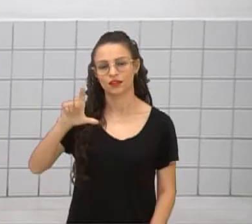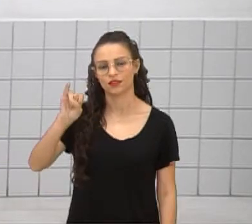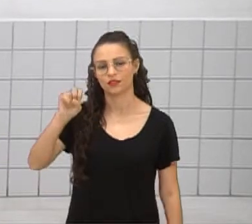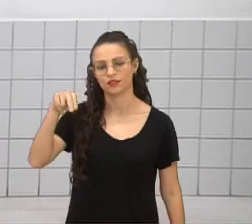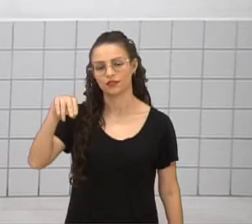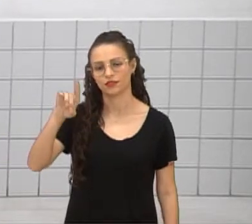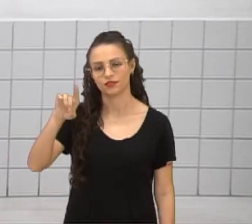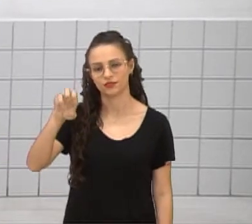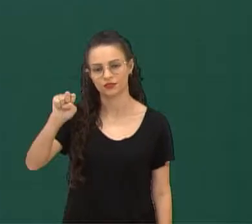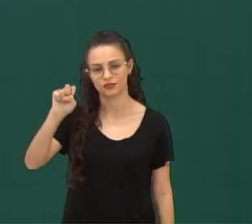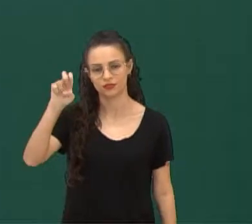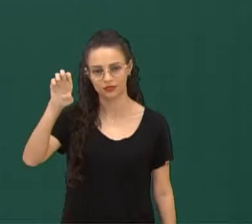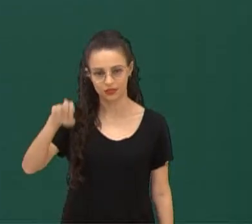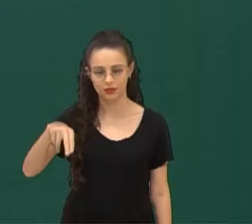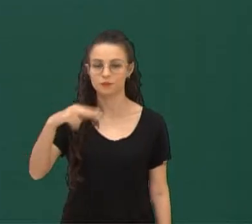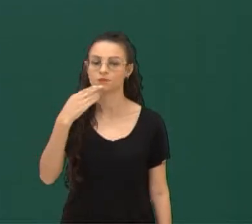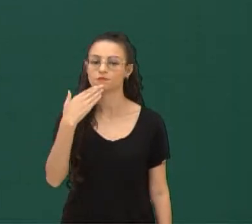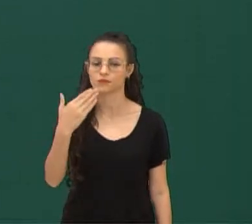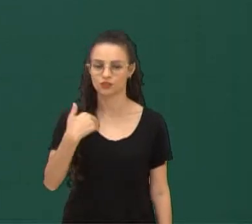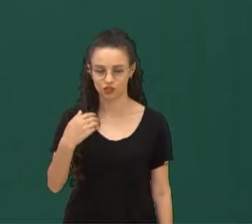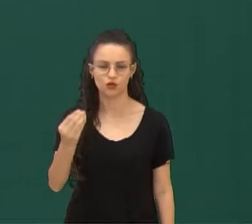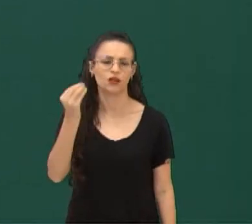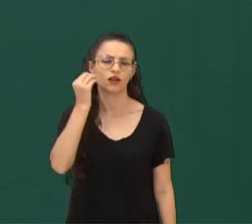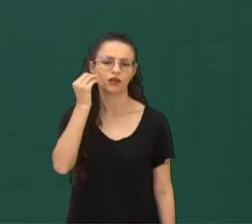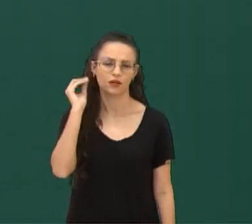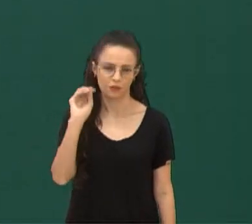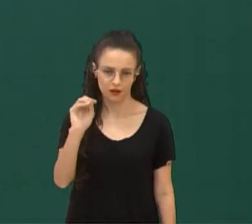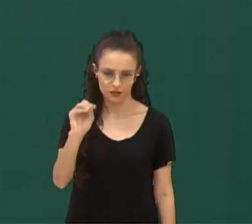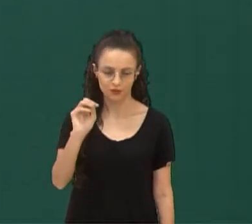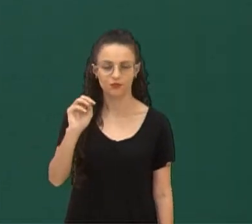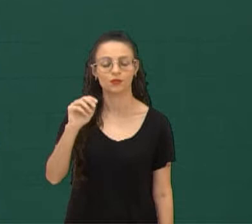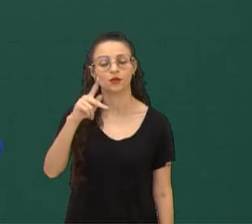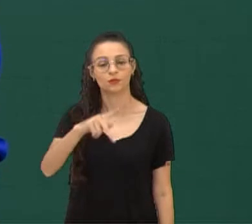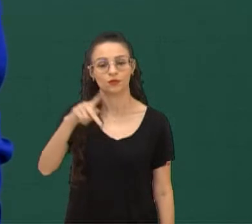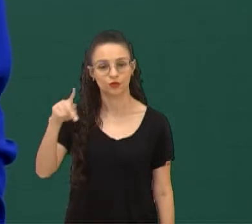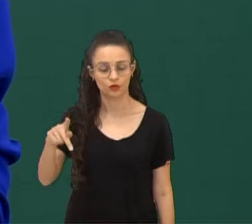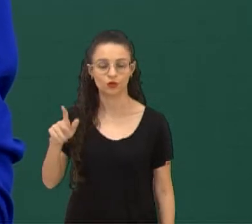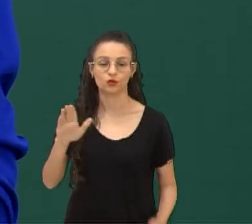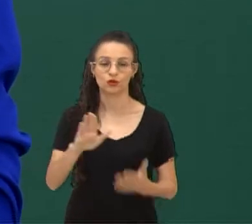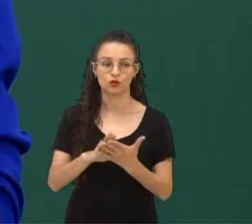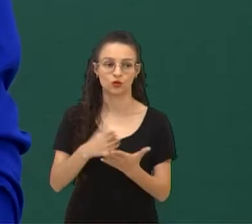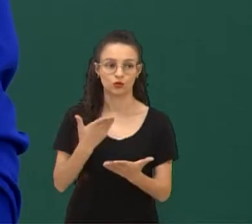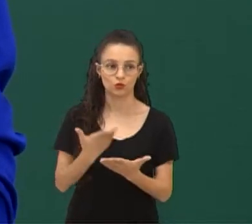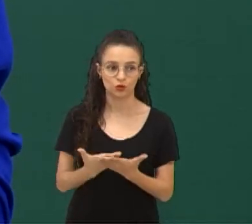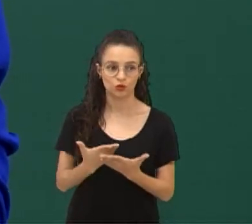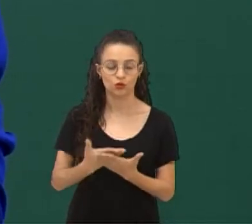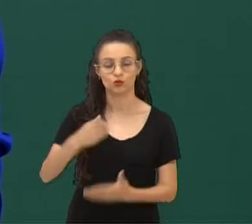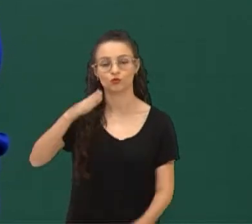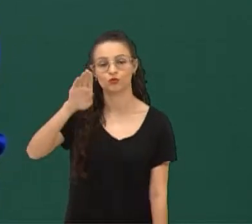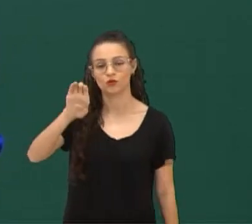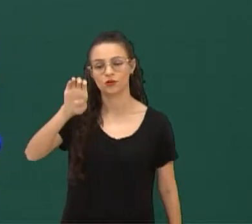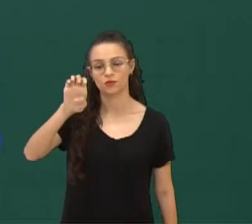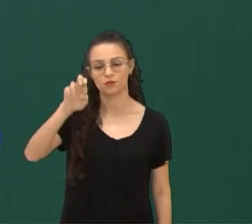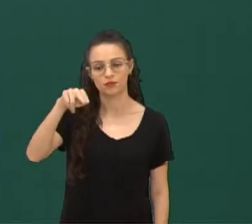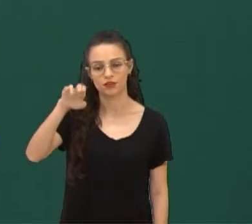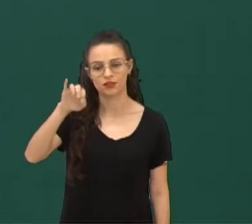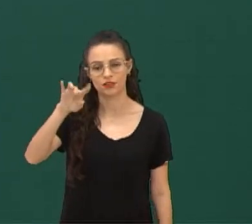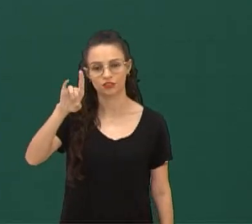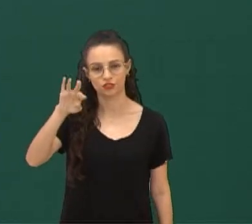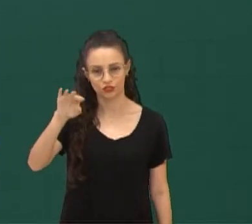beijos para mim para mim a teacher sou do Colégio AL Benedito João Cordeiro também